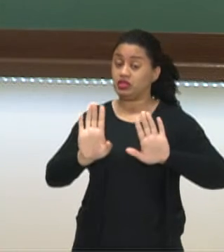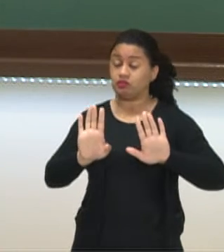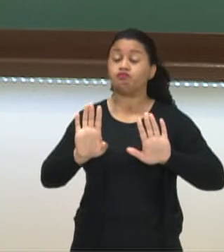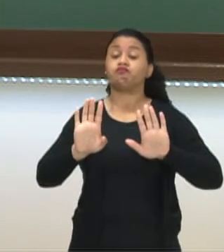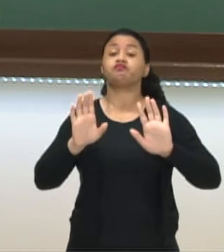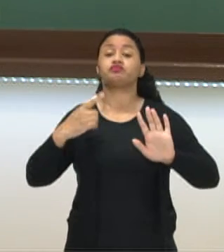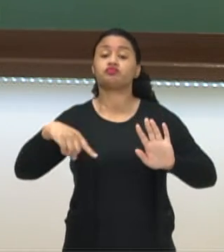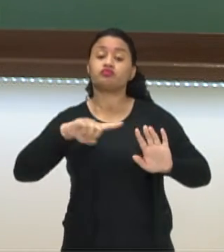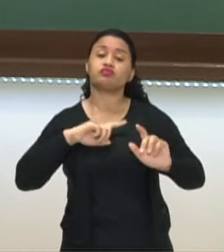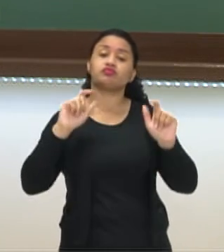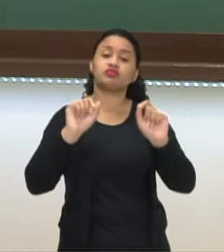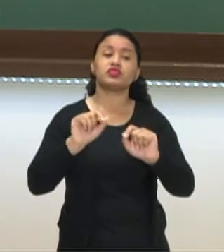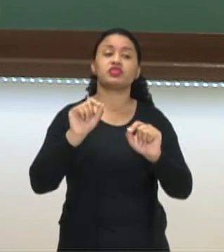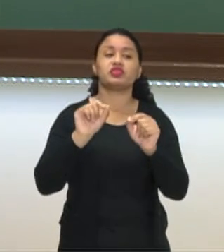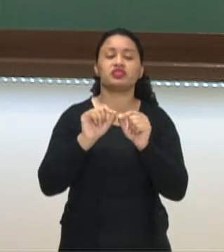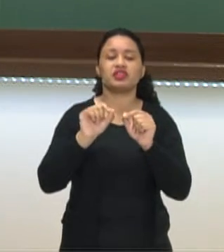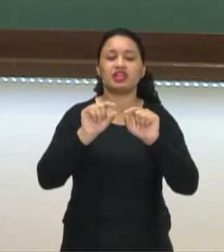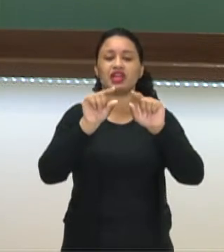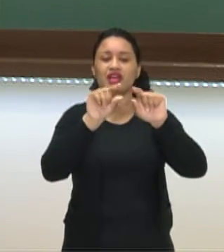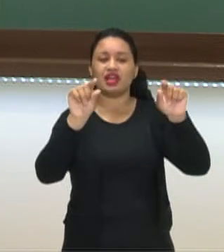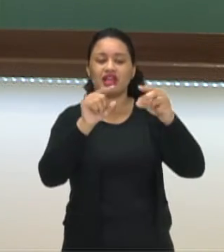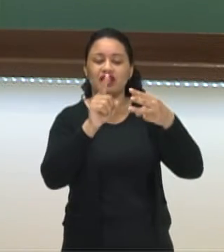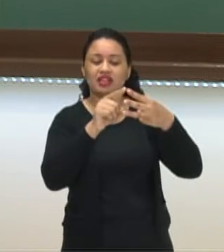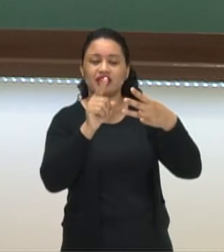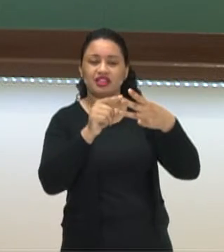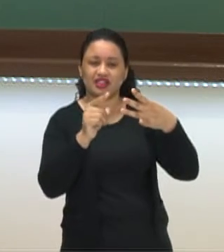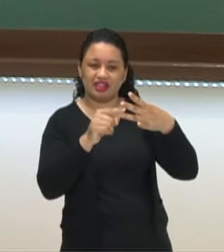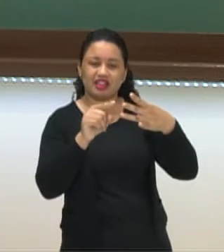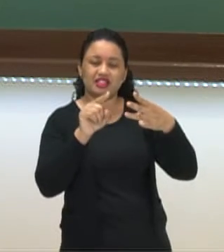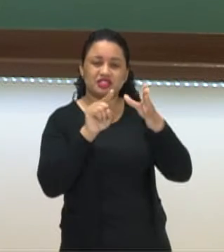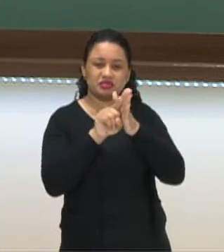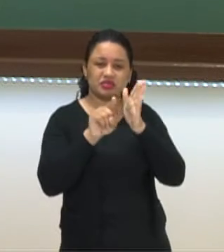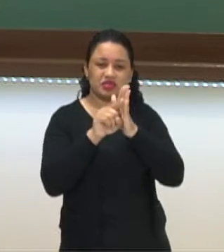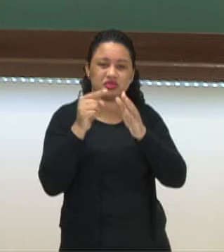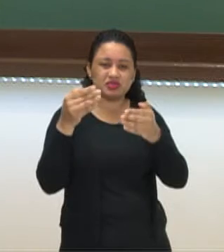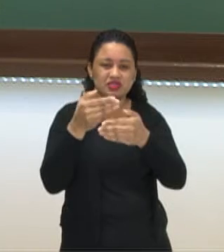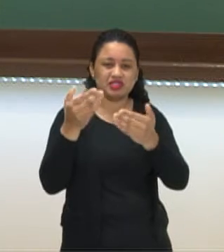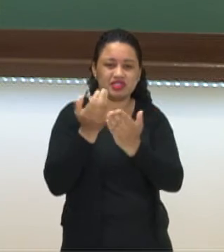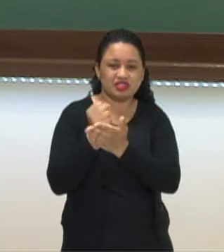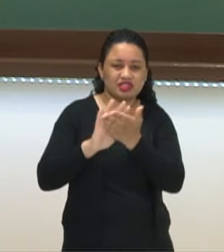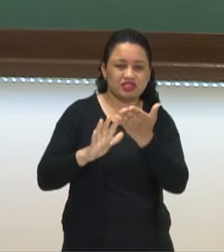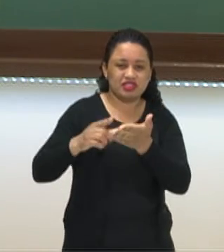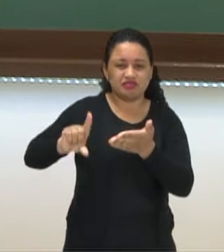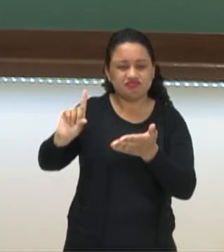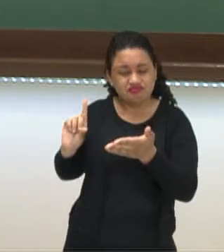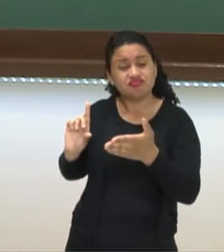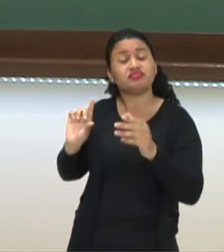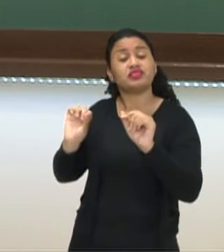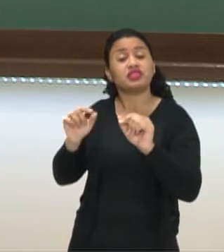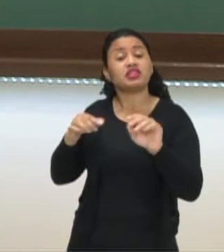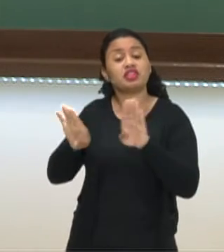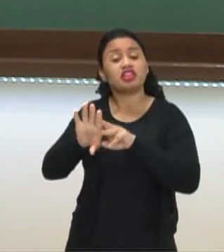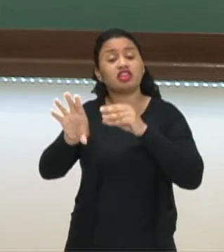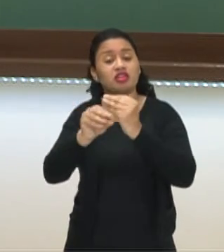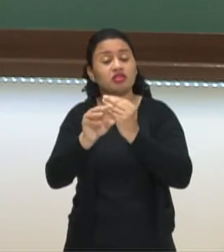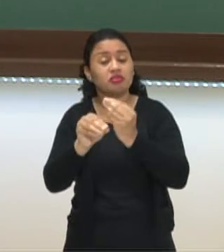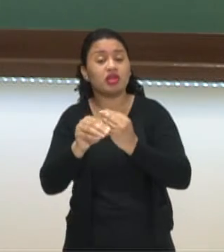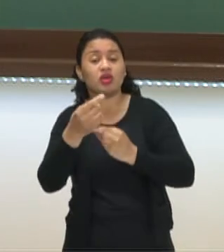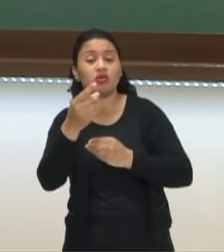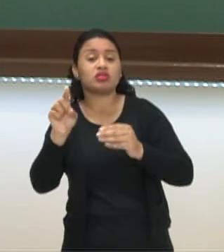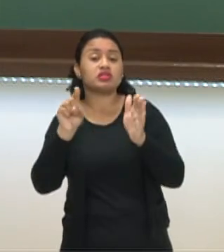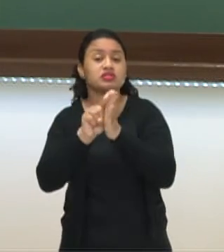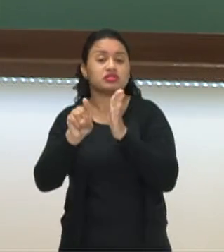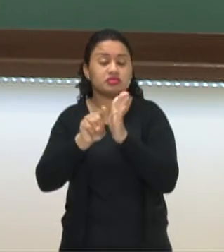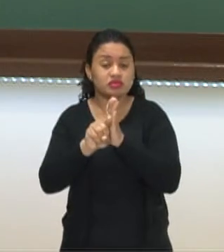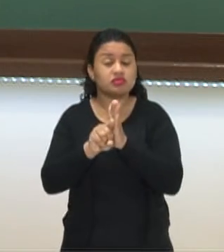Nós podemos usar aquelas 3 perguntinhas do slide anterior e também acrescentarmos outras.